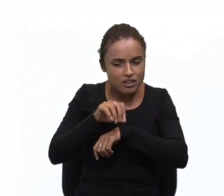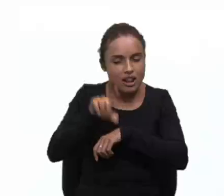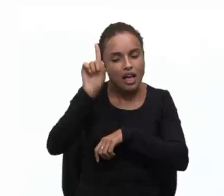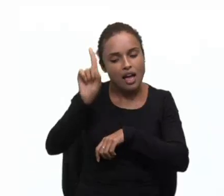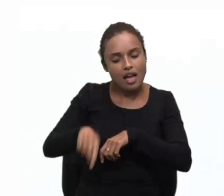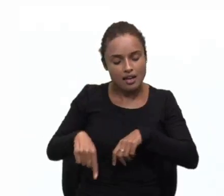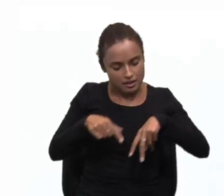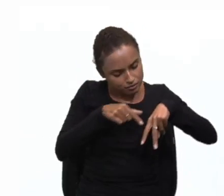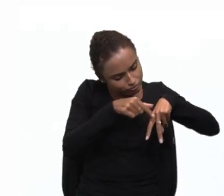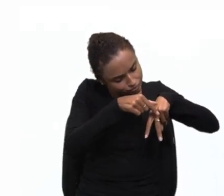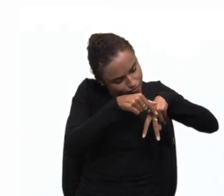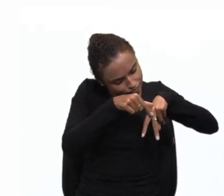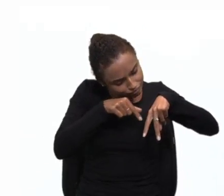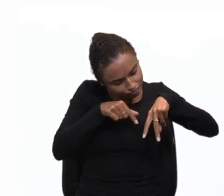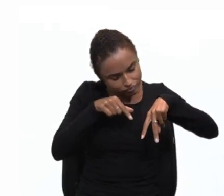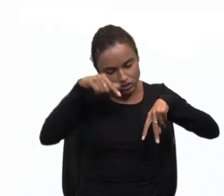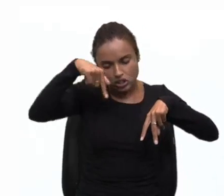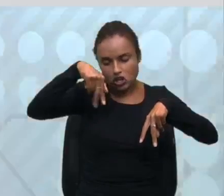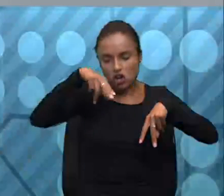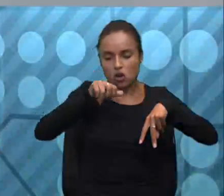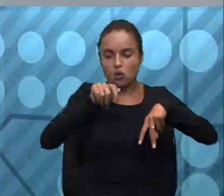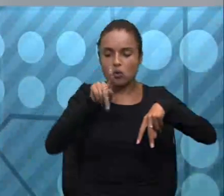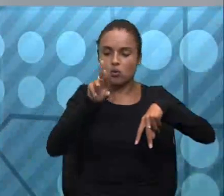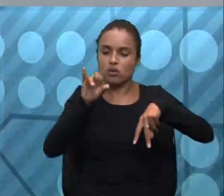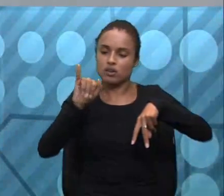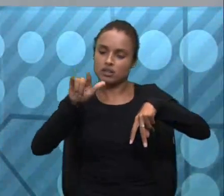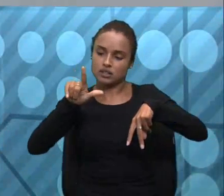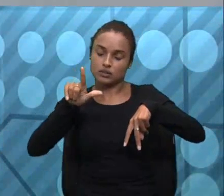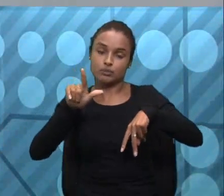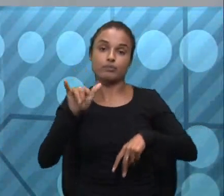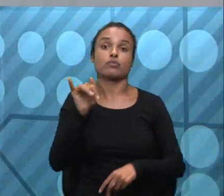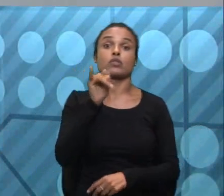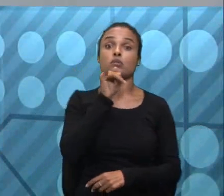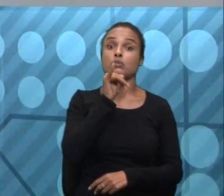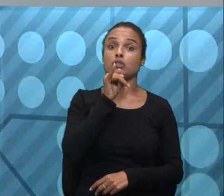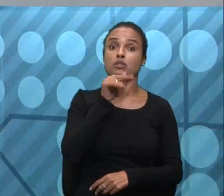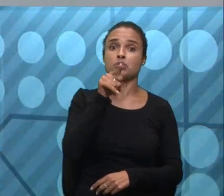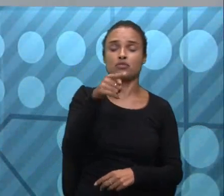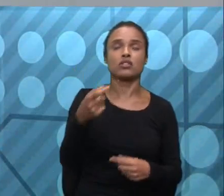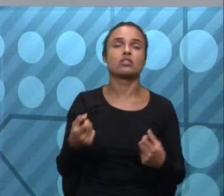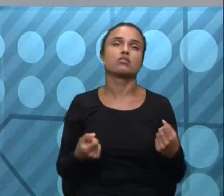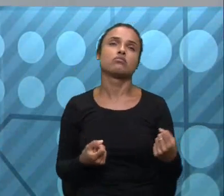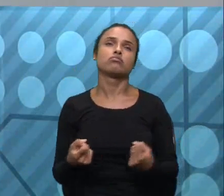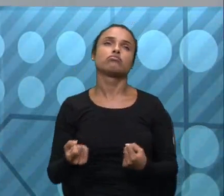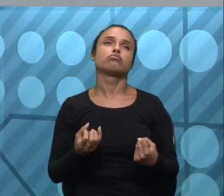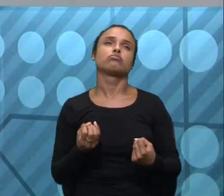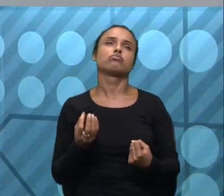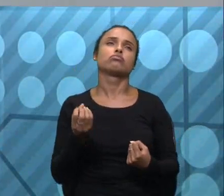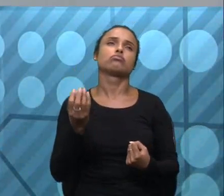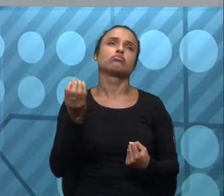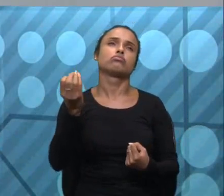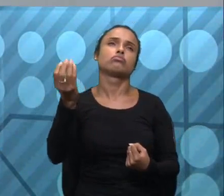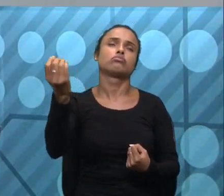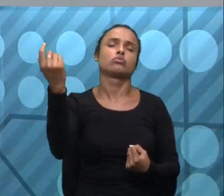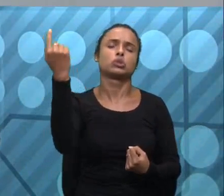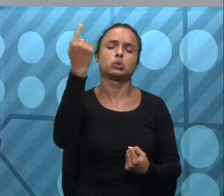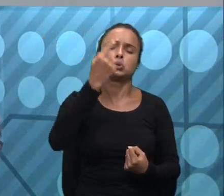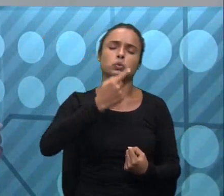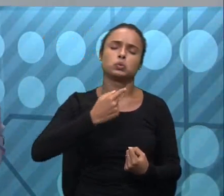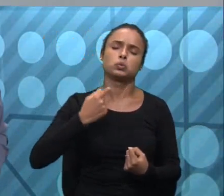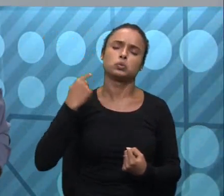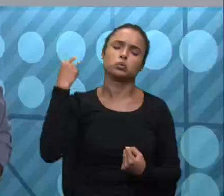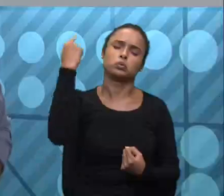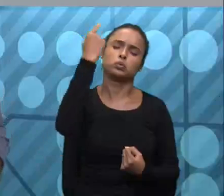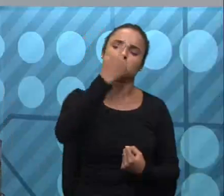Você fez uma viagem longa, você viajou muito, e aí sente uma dor que ela começa um pouco na linha